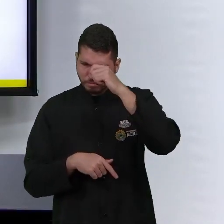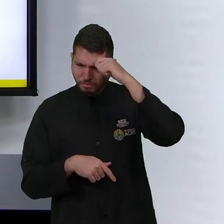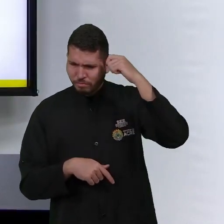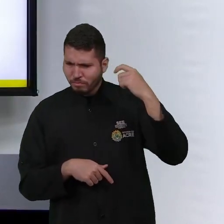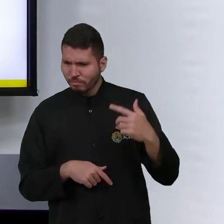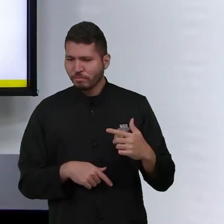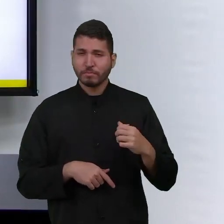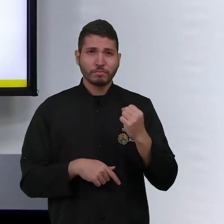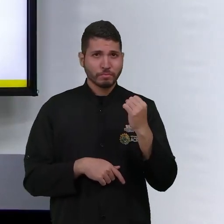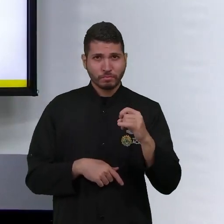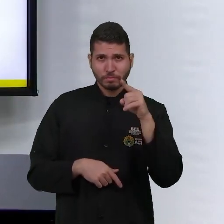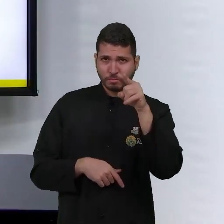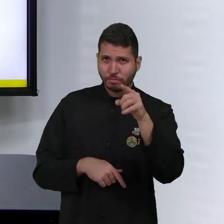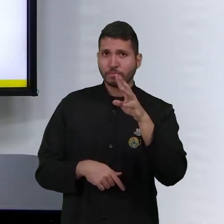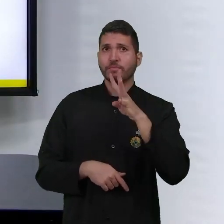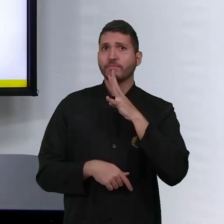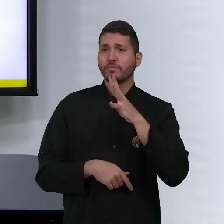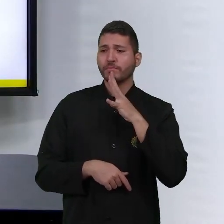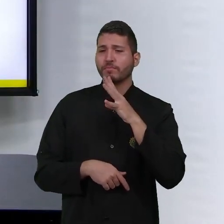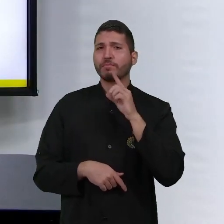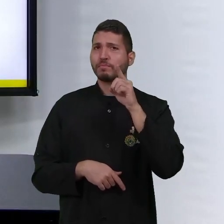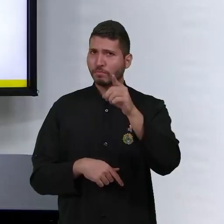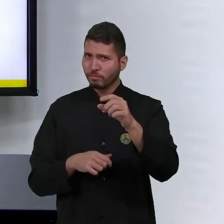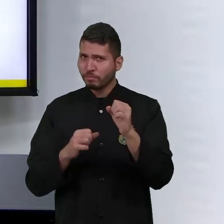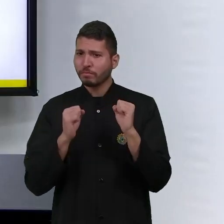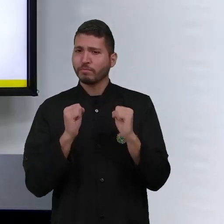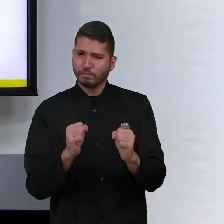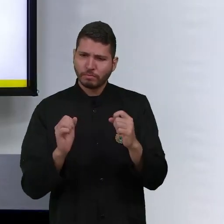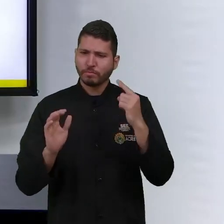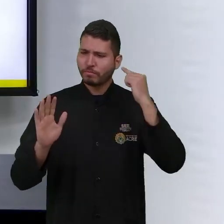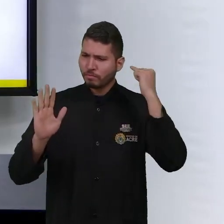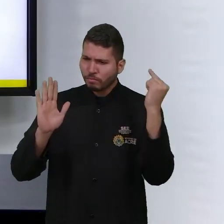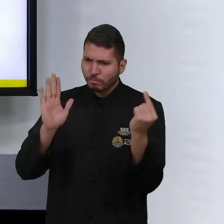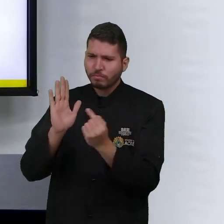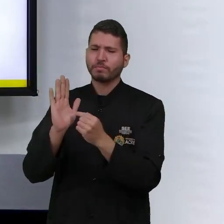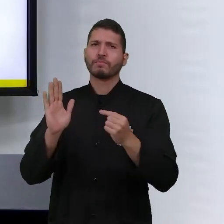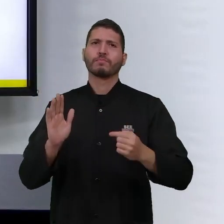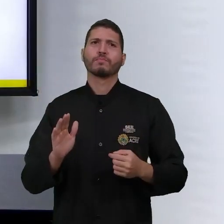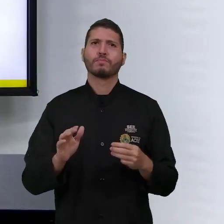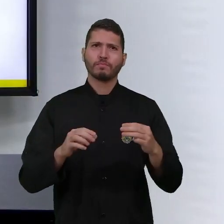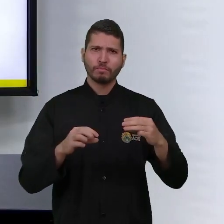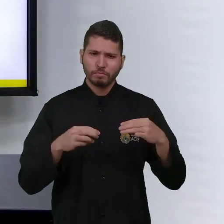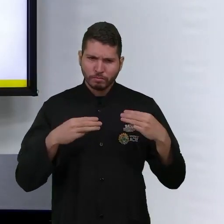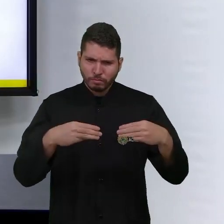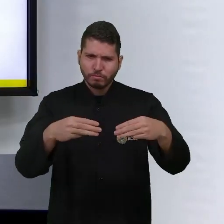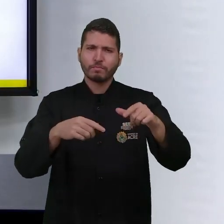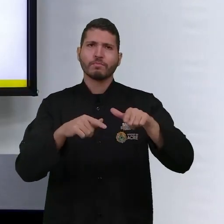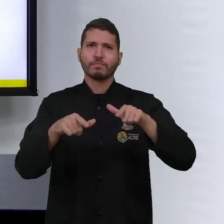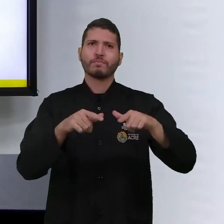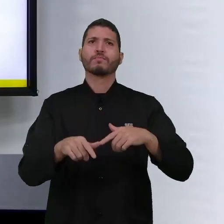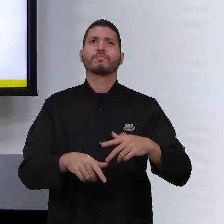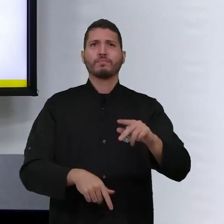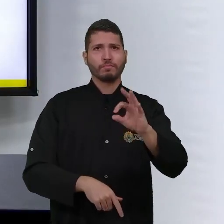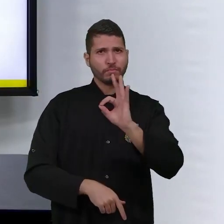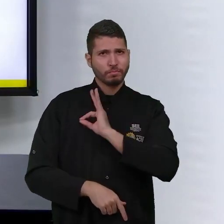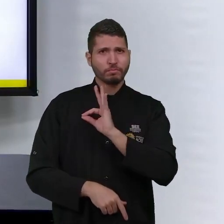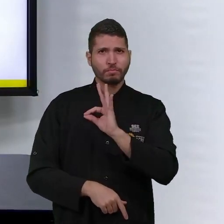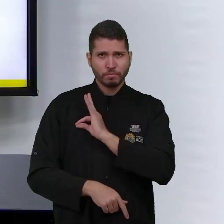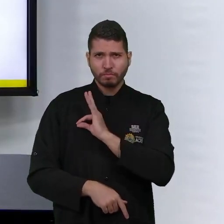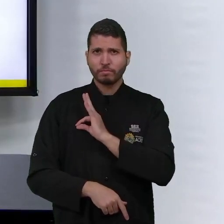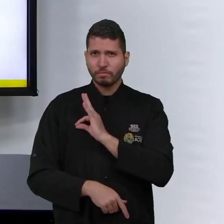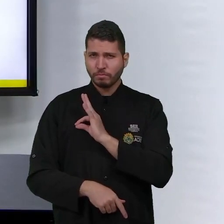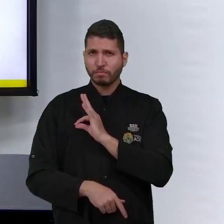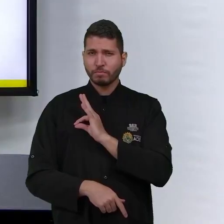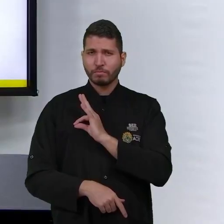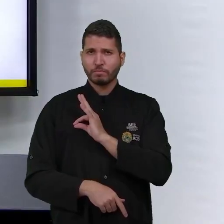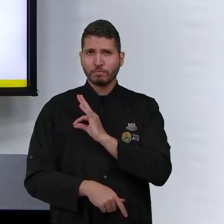situação assim, você pode denunciar ao Ministério do Trabalho, à polícia, tá? Que aí vai ser feito alguma coisa